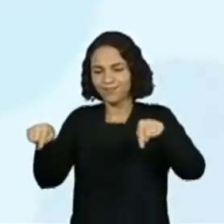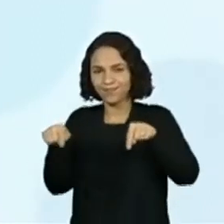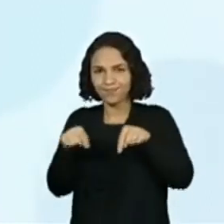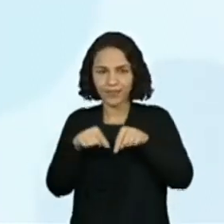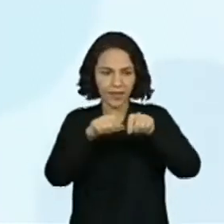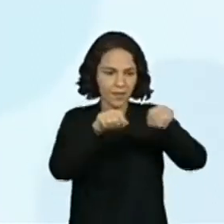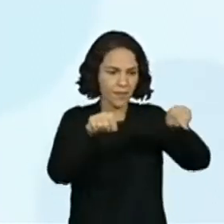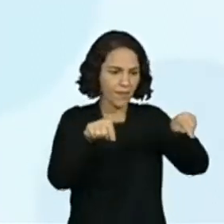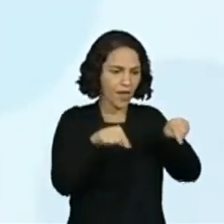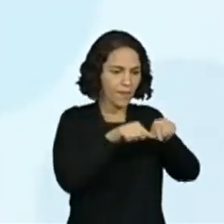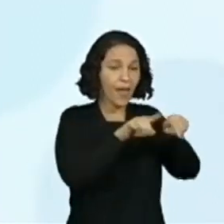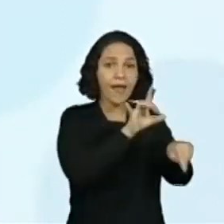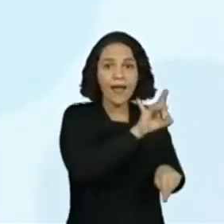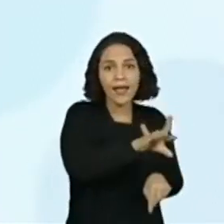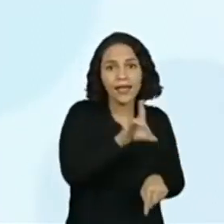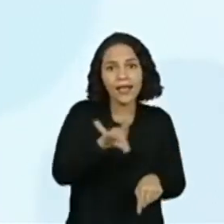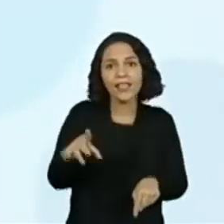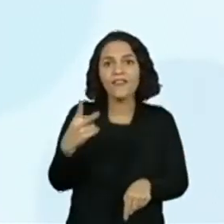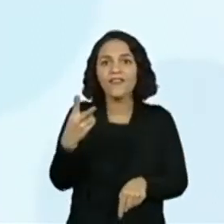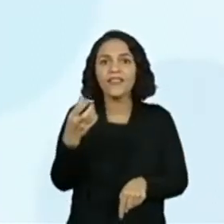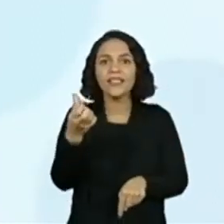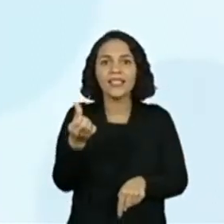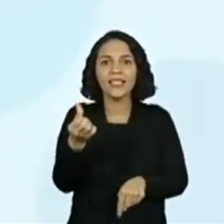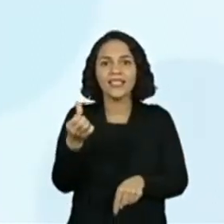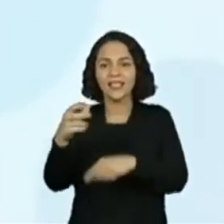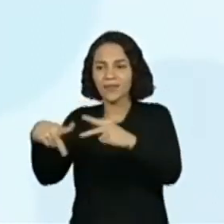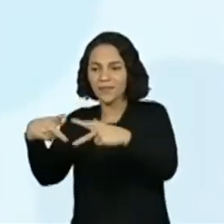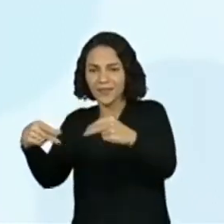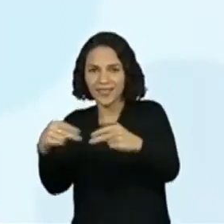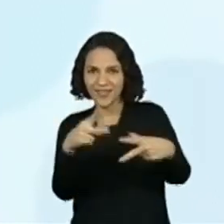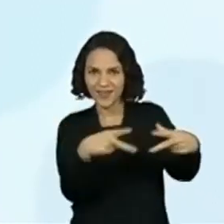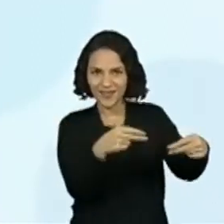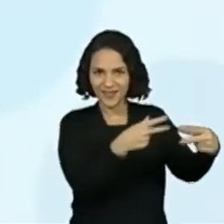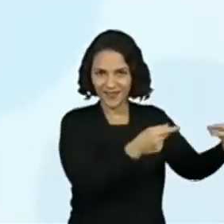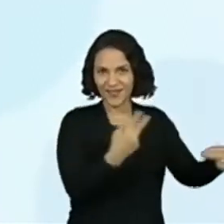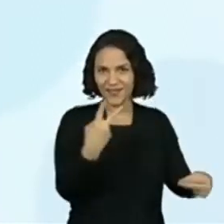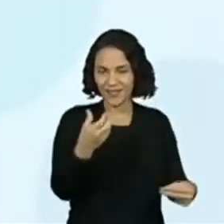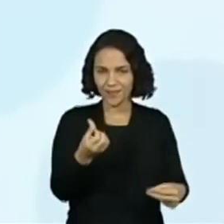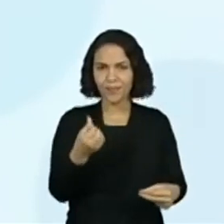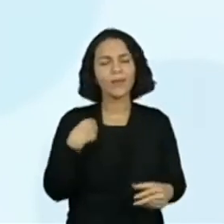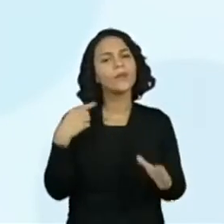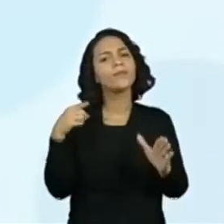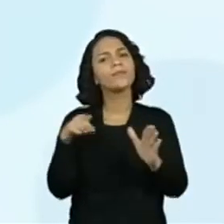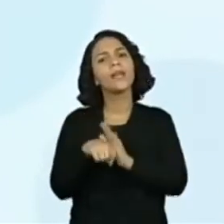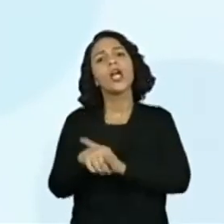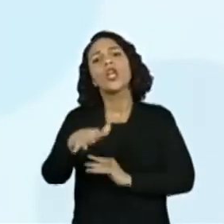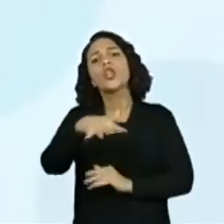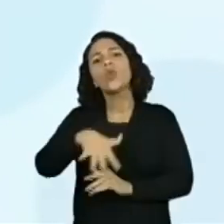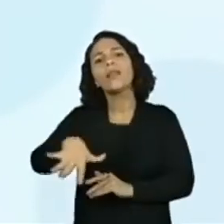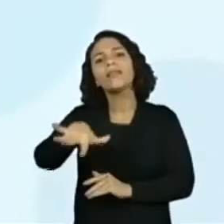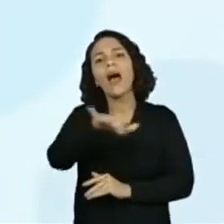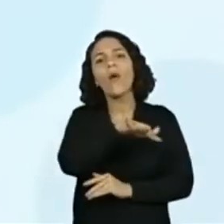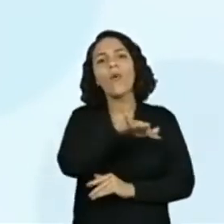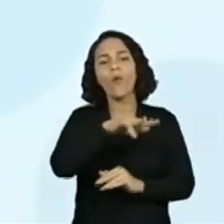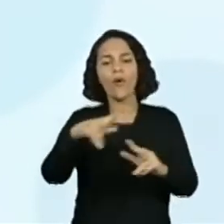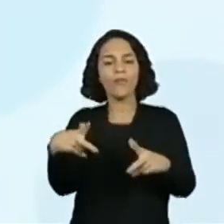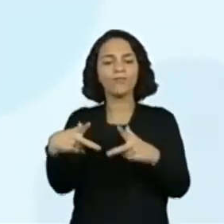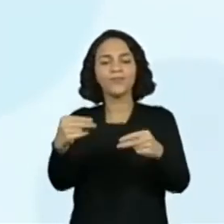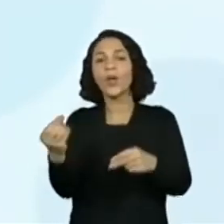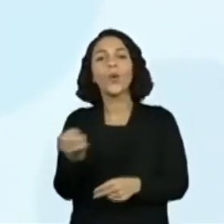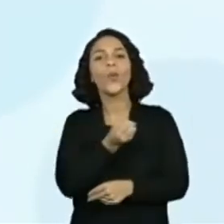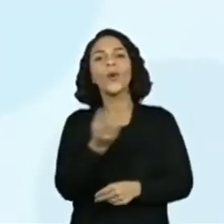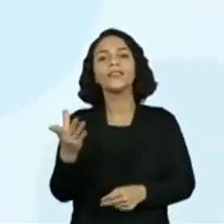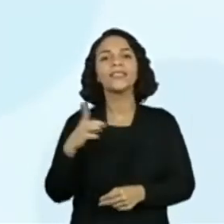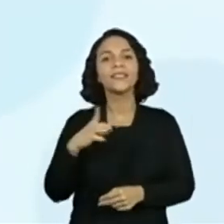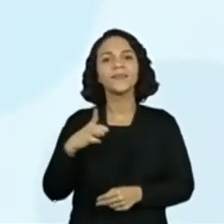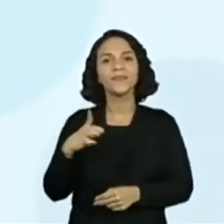26 lembrancinhas em cada uma. Quantas lembrancinhas haviam na festa? Bom, já vemos aí